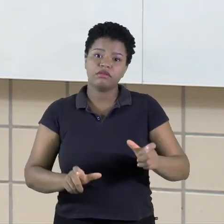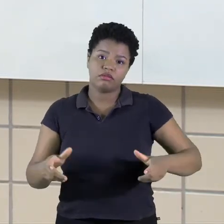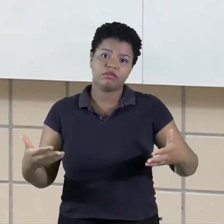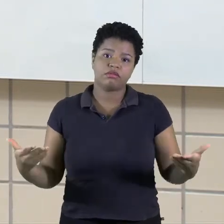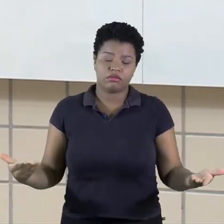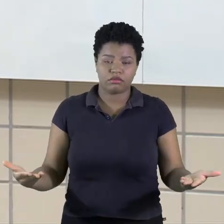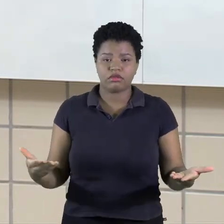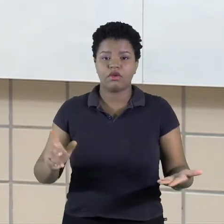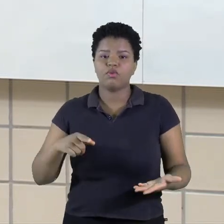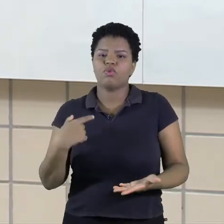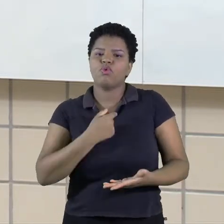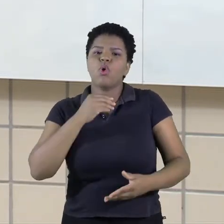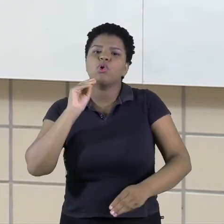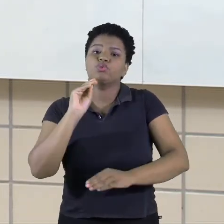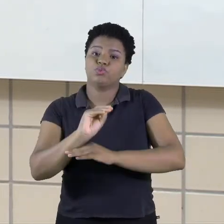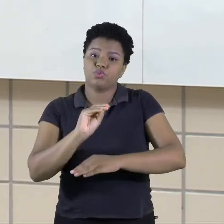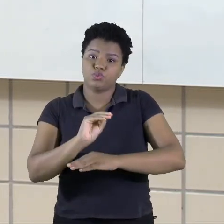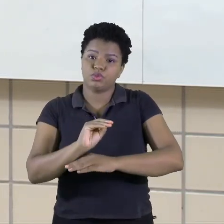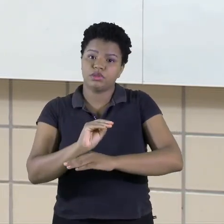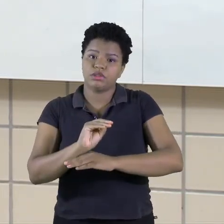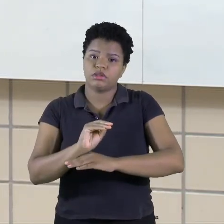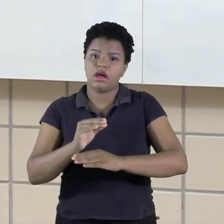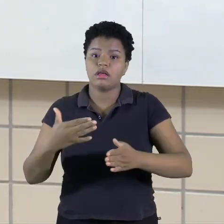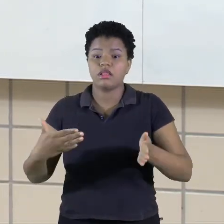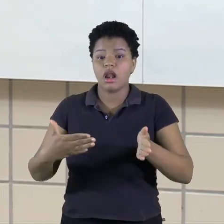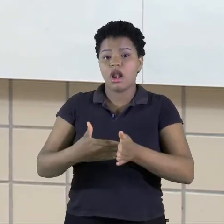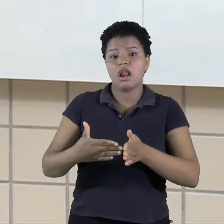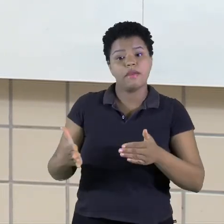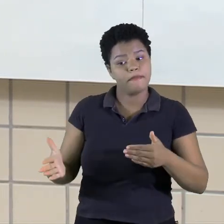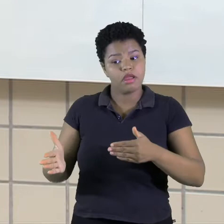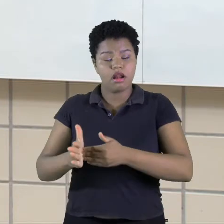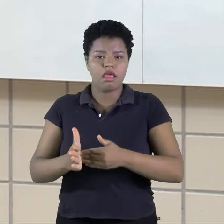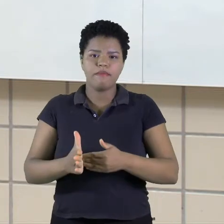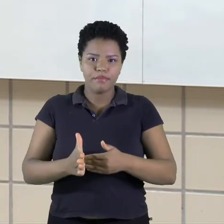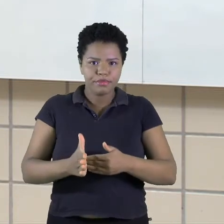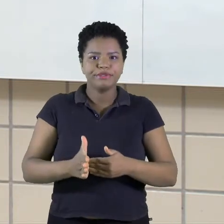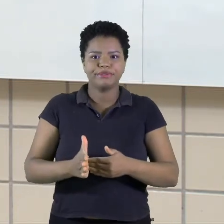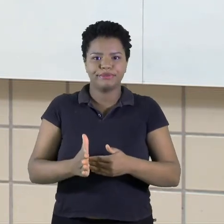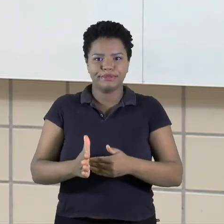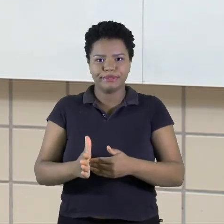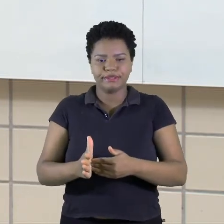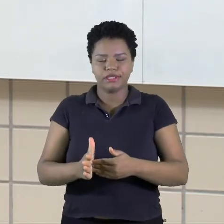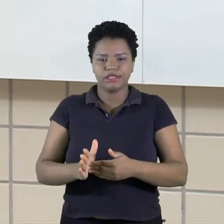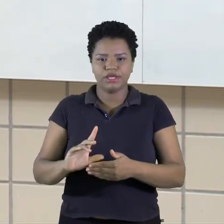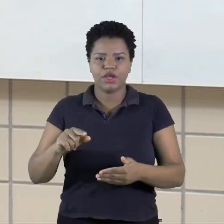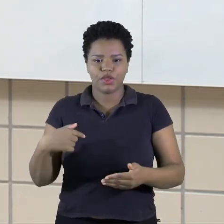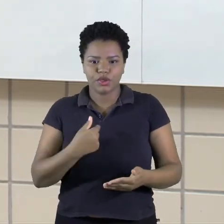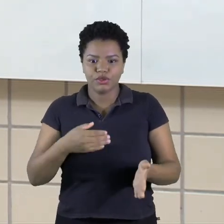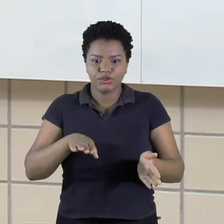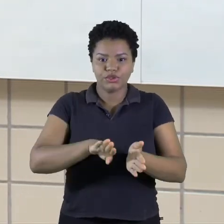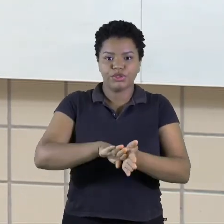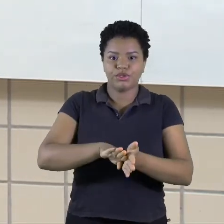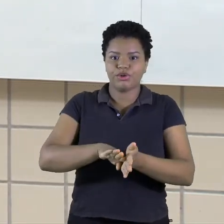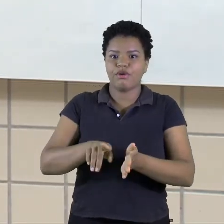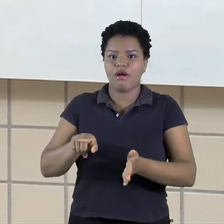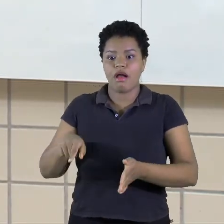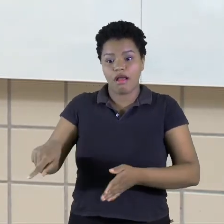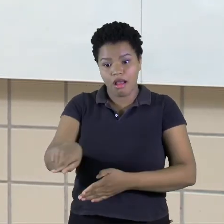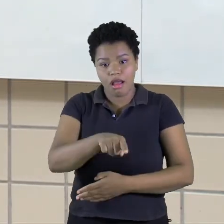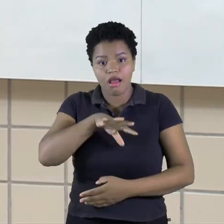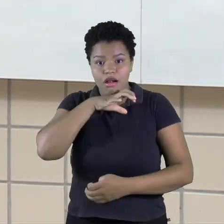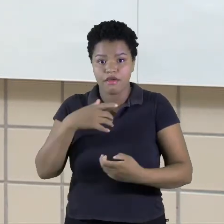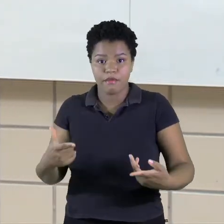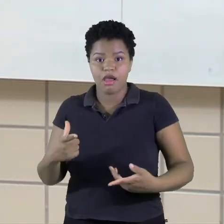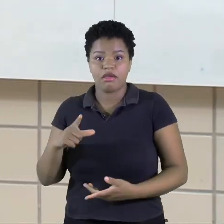muito cuidado até onde é o limite de um e o limite de outro, certo? Porque quando a gente chegou aqui, eles já estavam, né? Então, a gente tem que